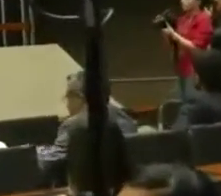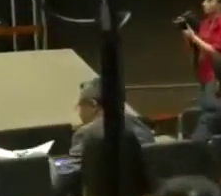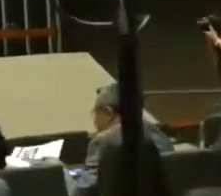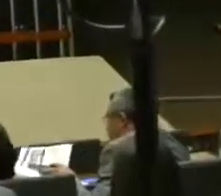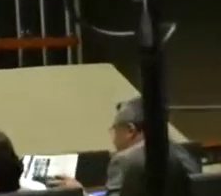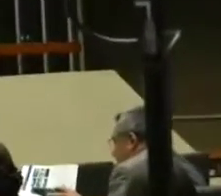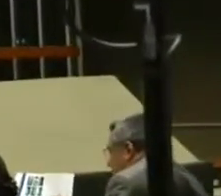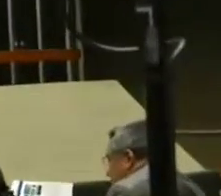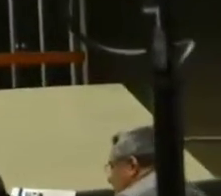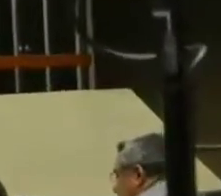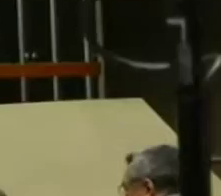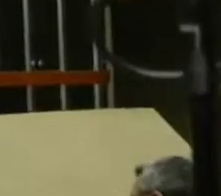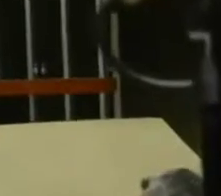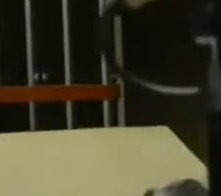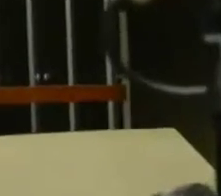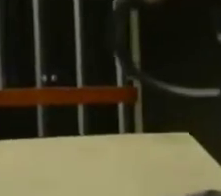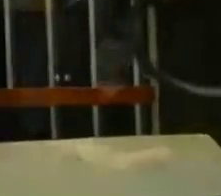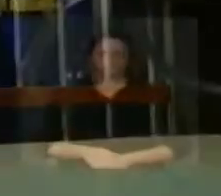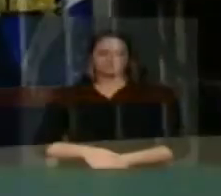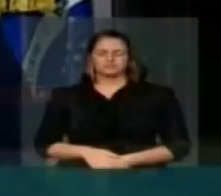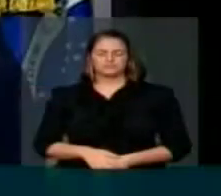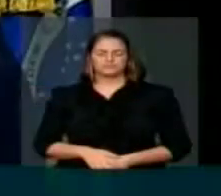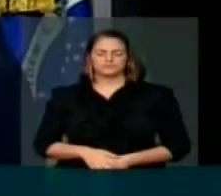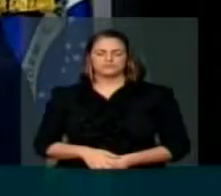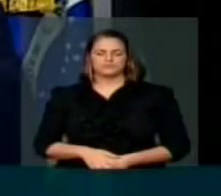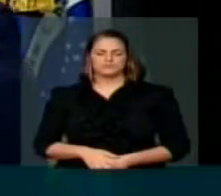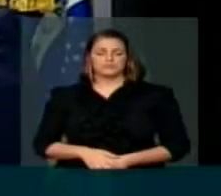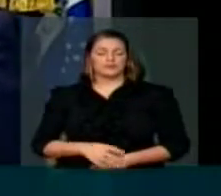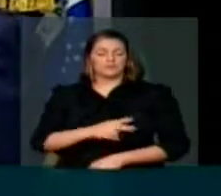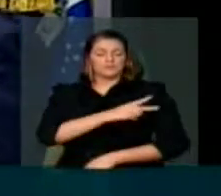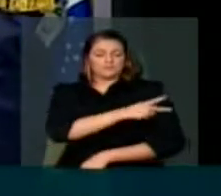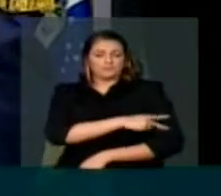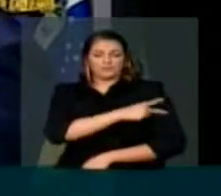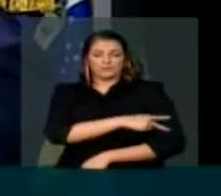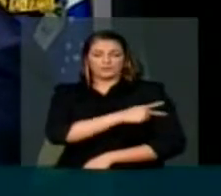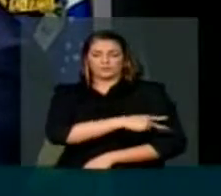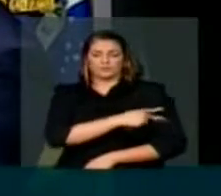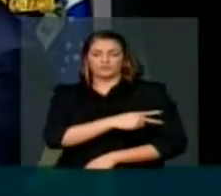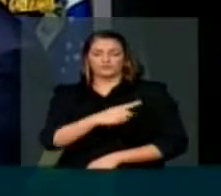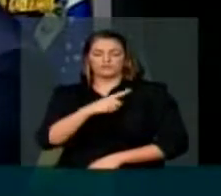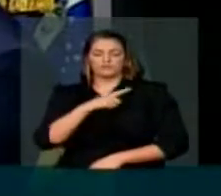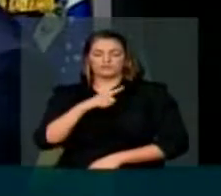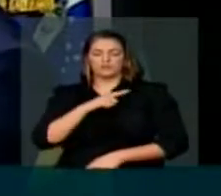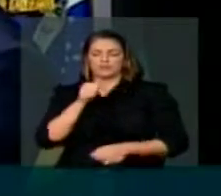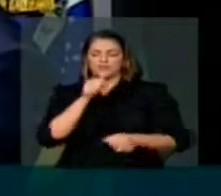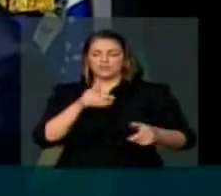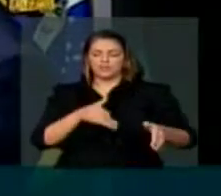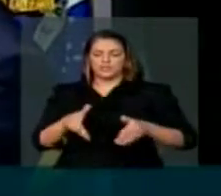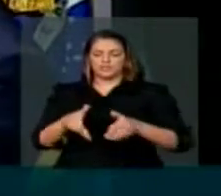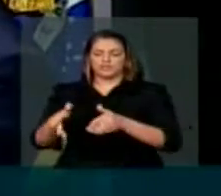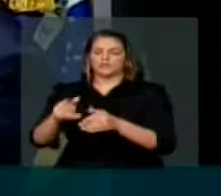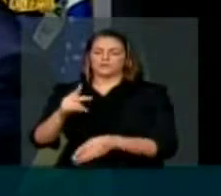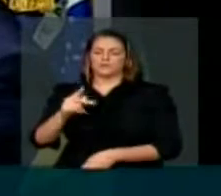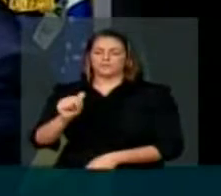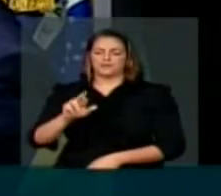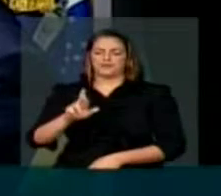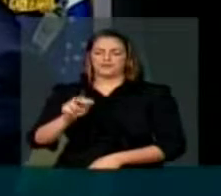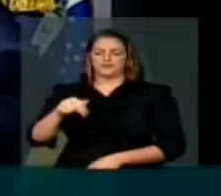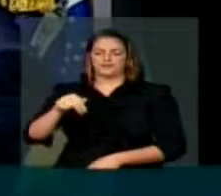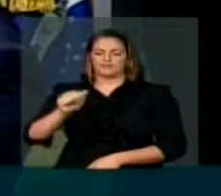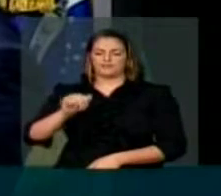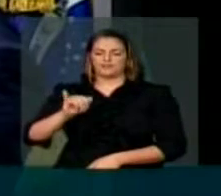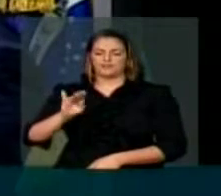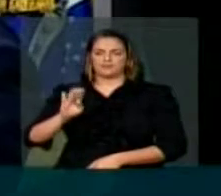discursa fazendo uma homenagem, a homenagem merecida a todos nós, merecida a todo o Piauí, merecida ao sistema Meu Norte, por